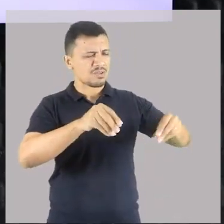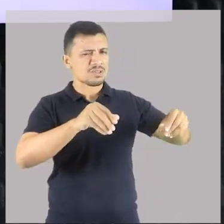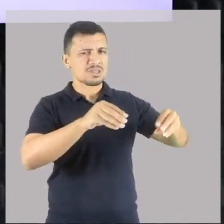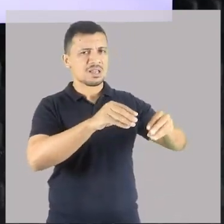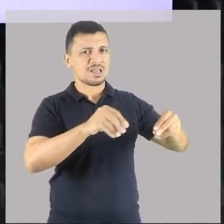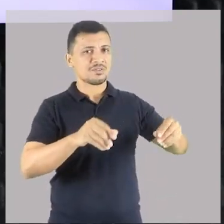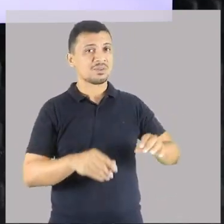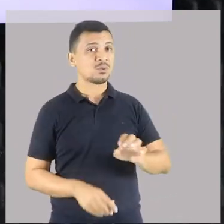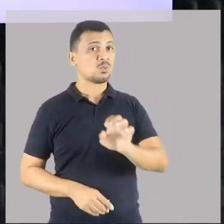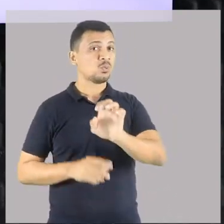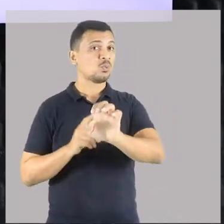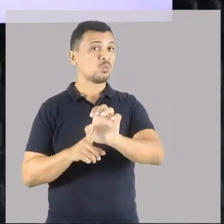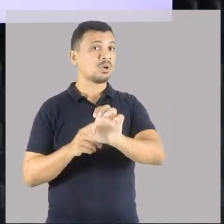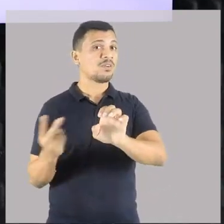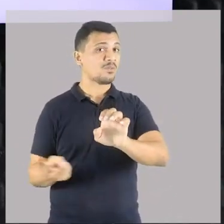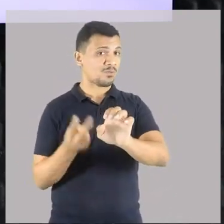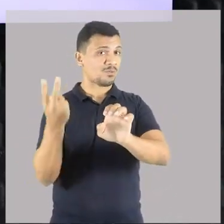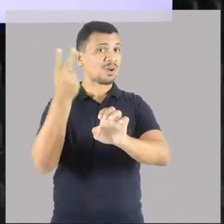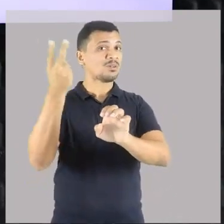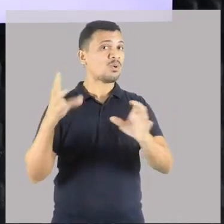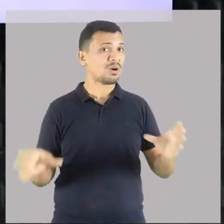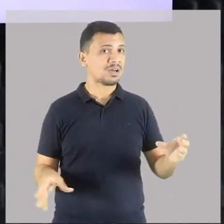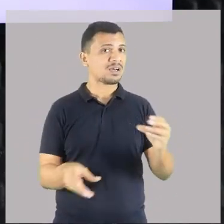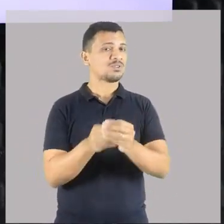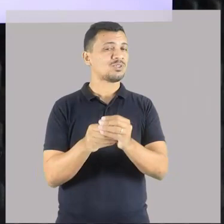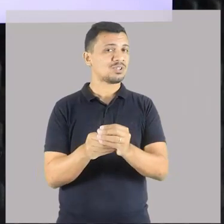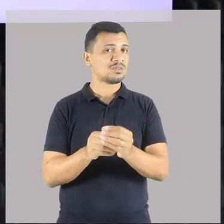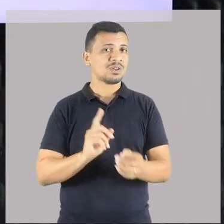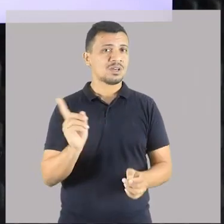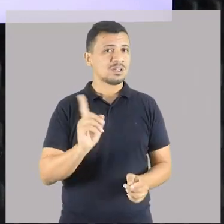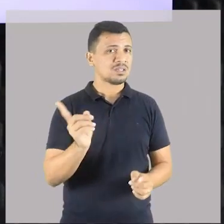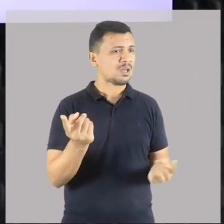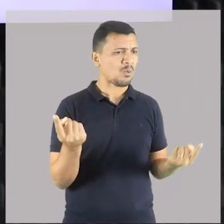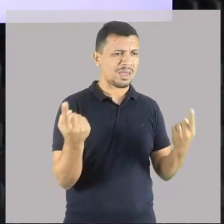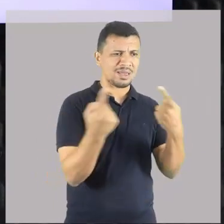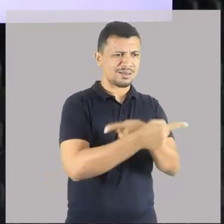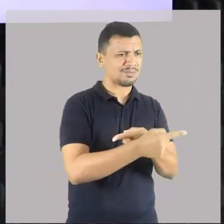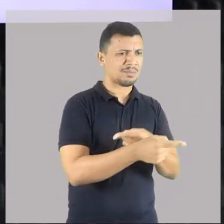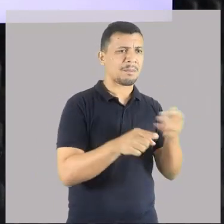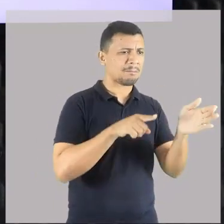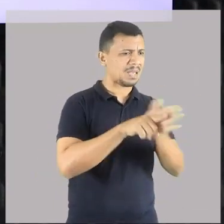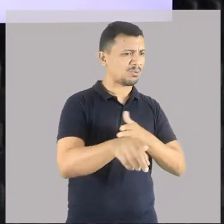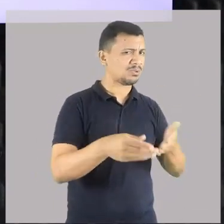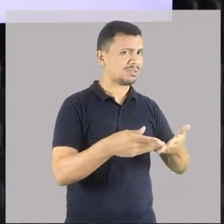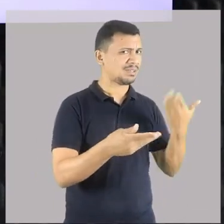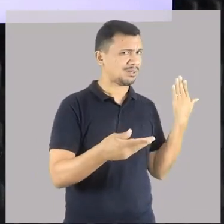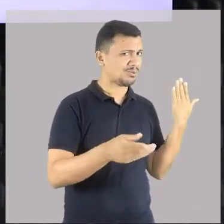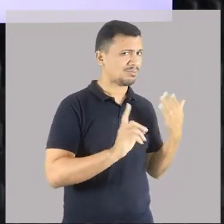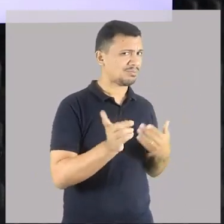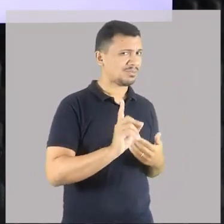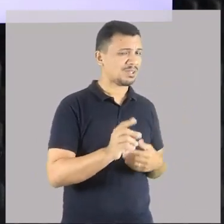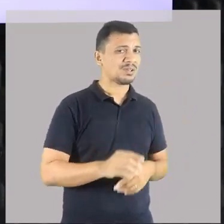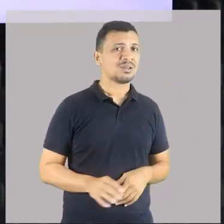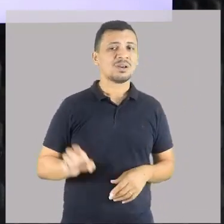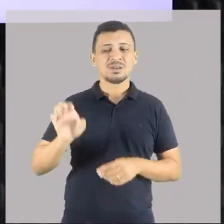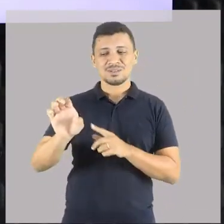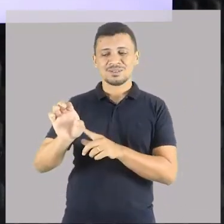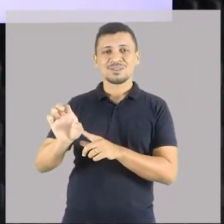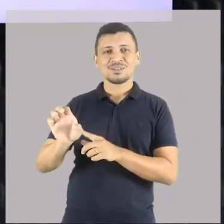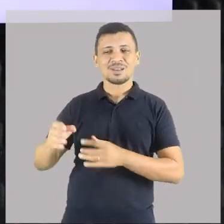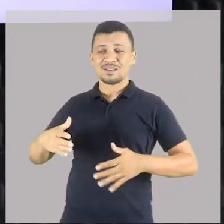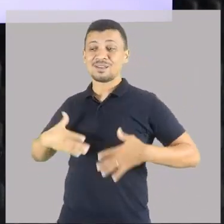I aí, ele está com valor aditivo, ele não está com valor equivalente ao que nós vimos na questão anterior, certo? Ele estava contente